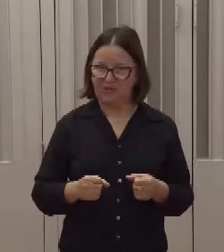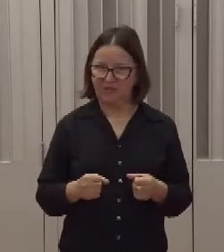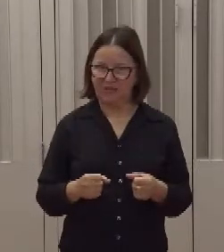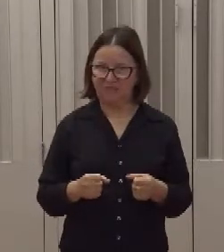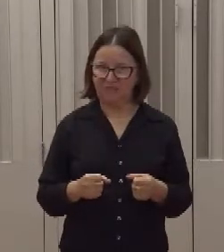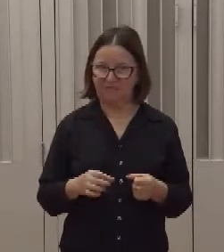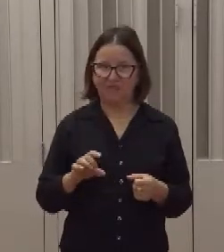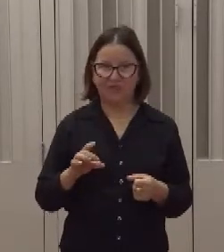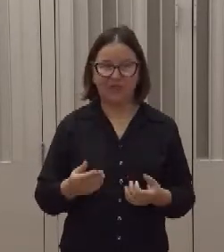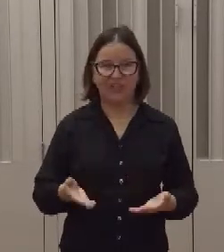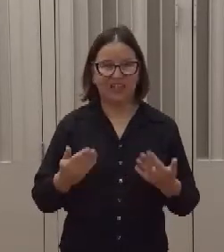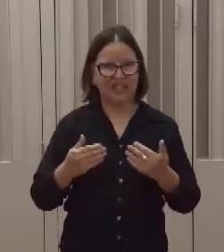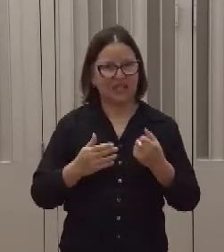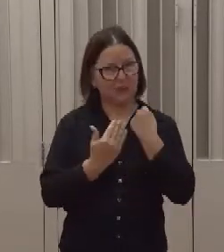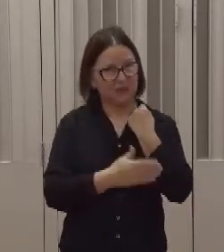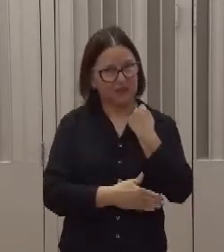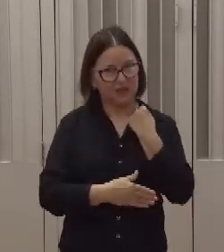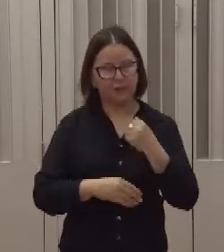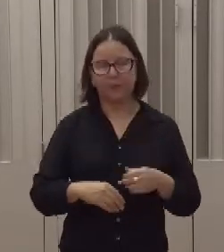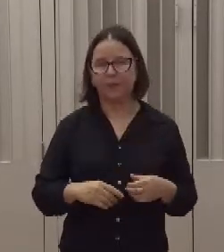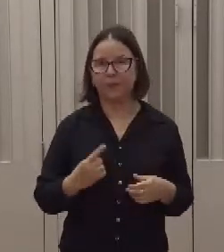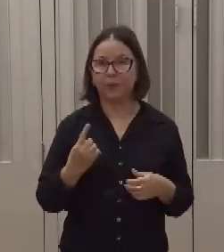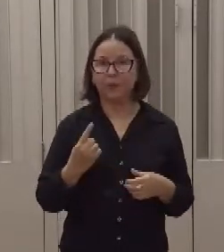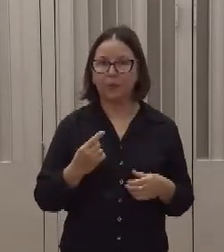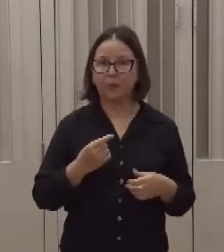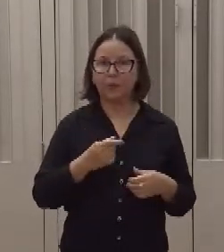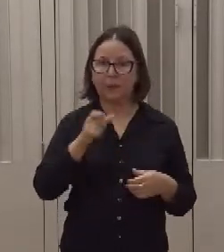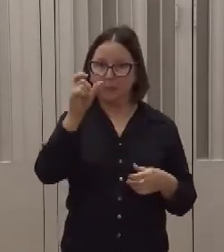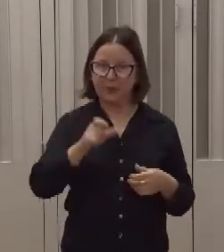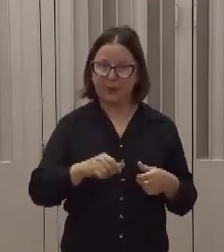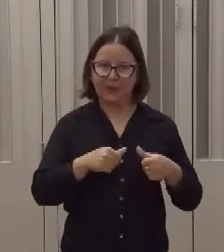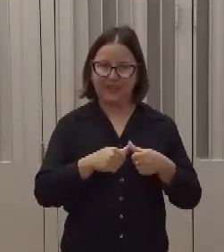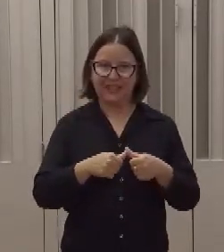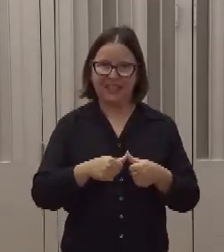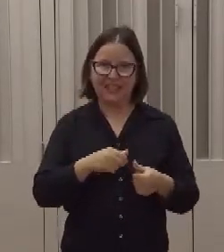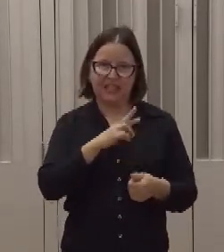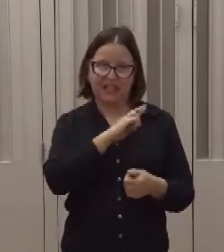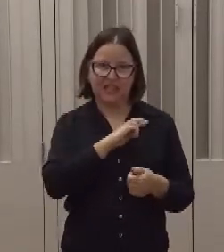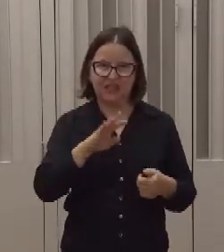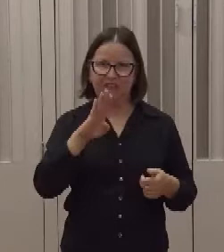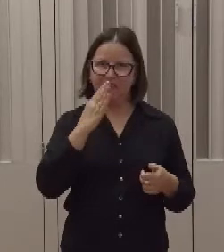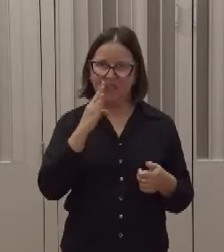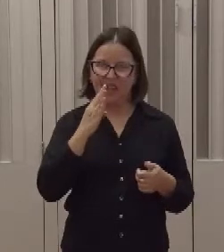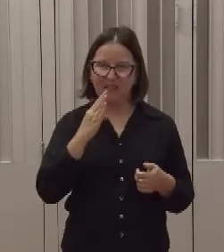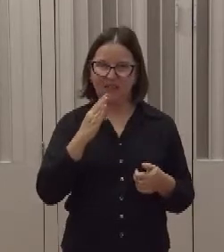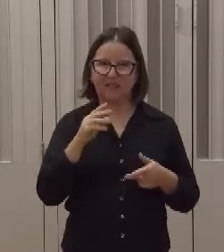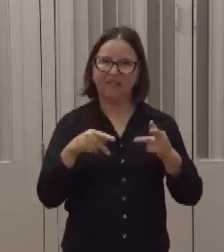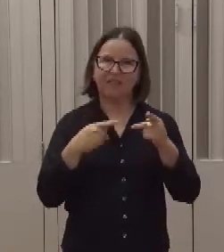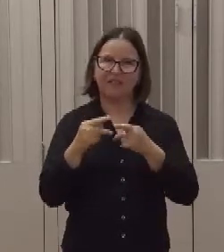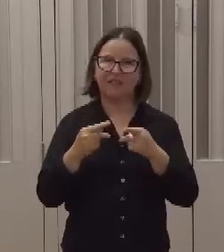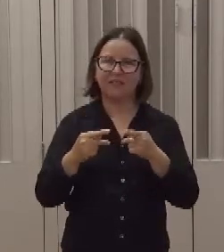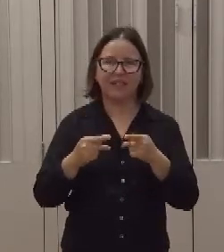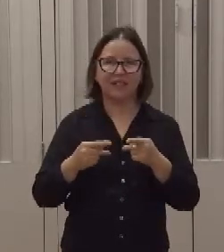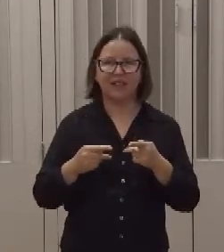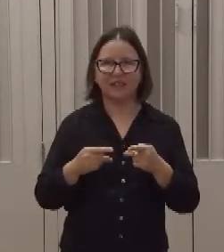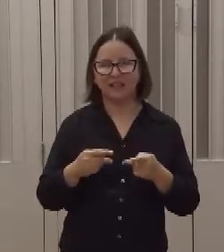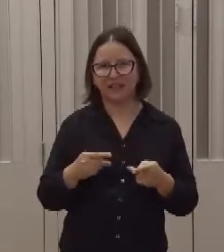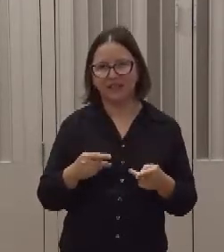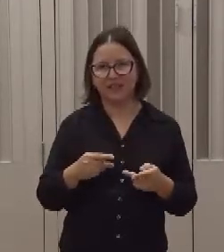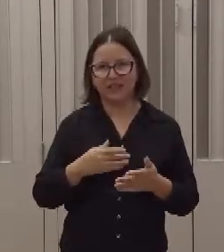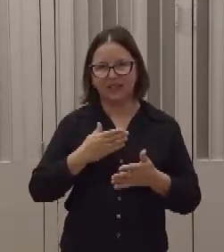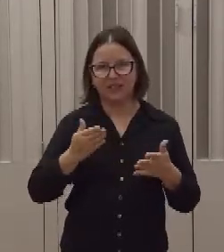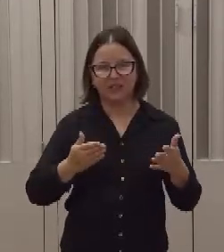Um gnóstico, ao afirmar que toda matéria física é inerentemente má, extingue